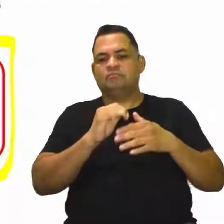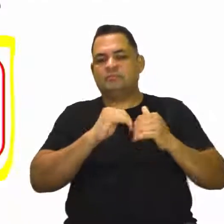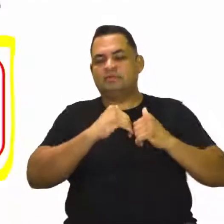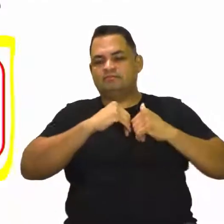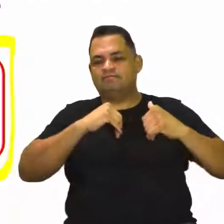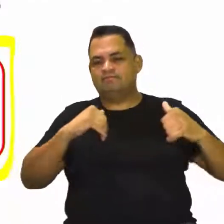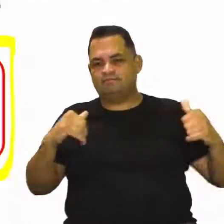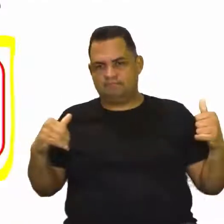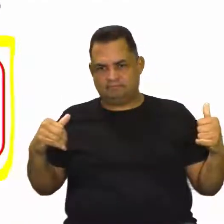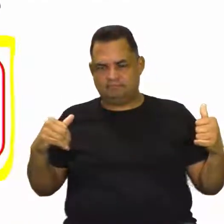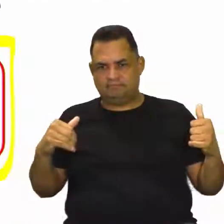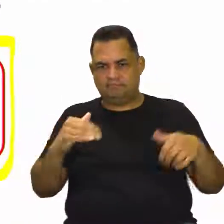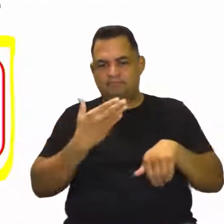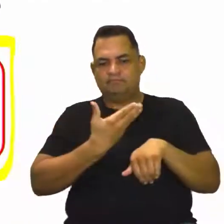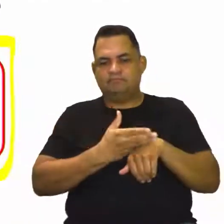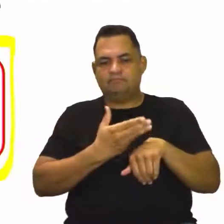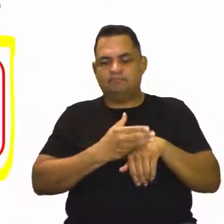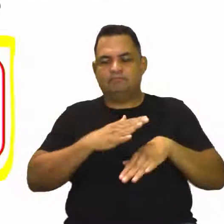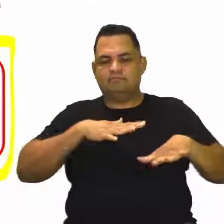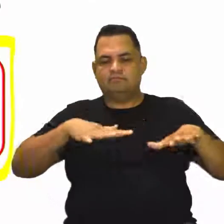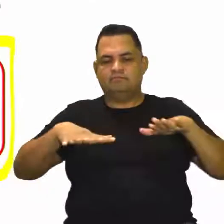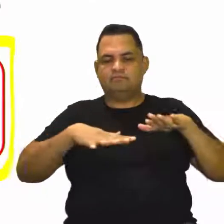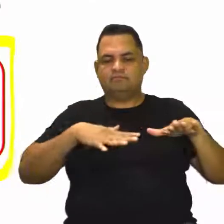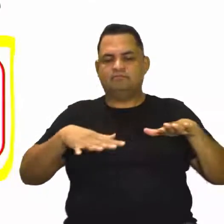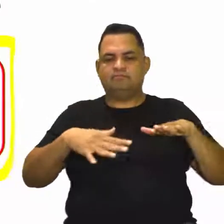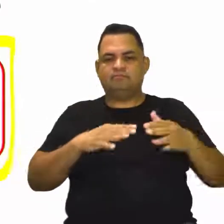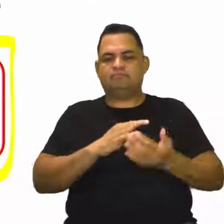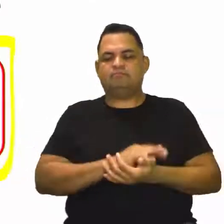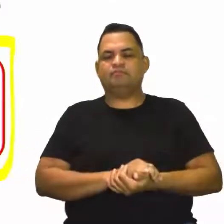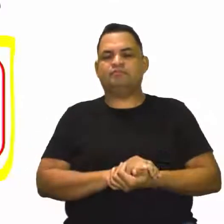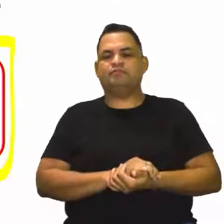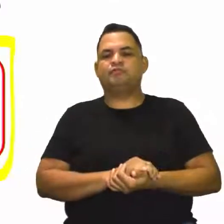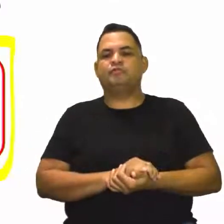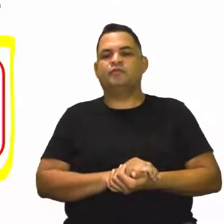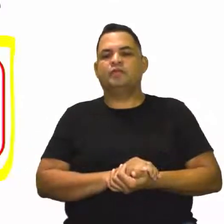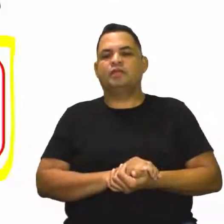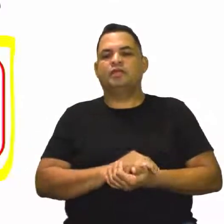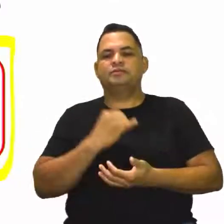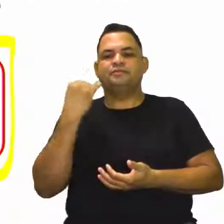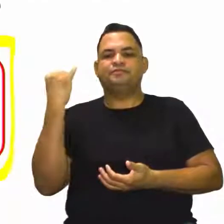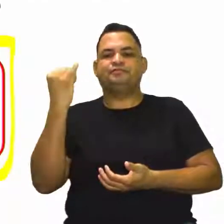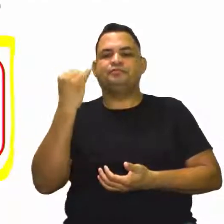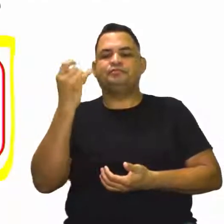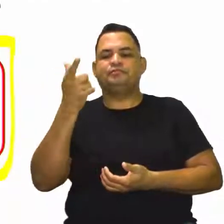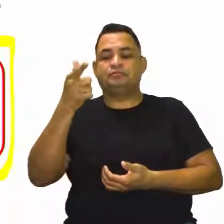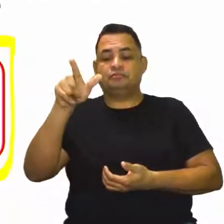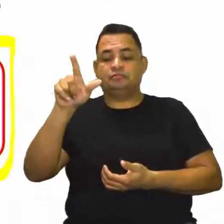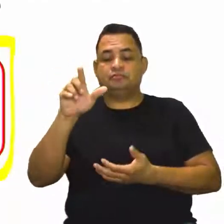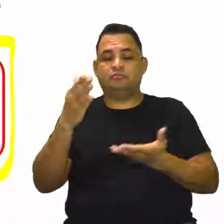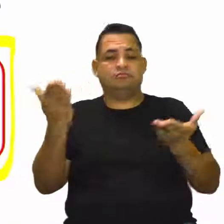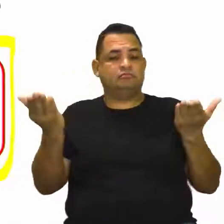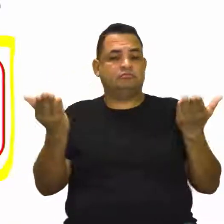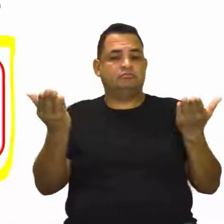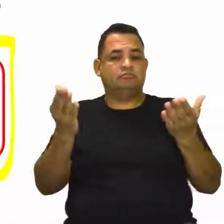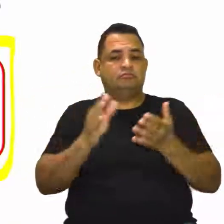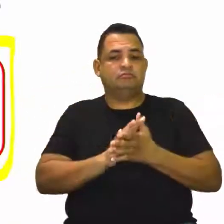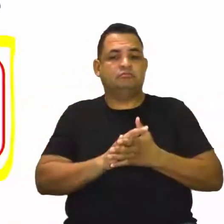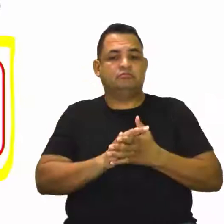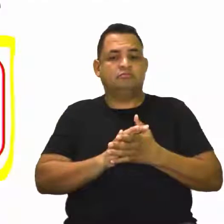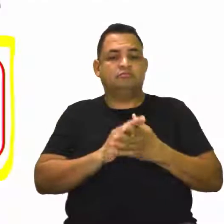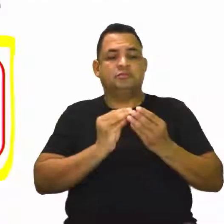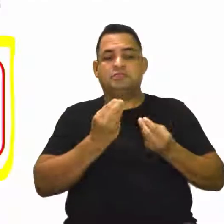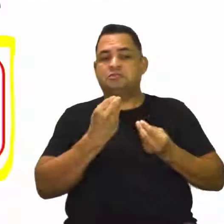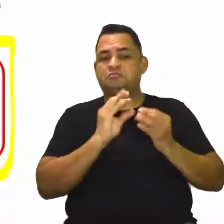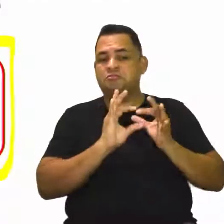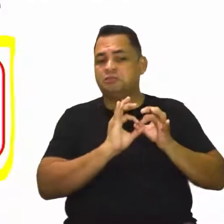afastem aí das práticas motoras, tá? Então eles acabam priorizando outros campos da vida e negligenciando